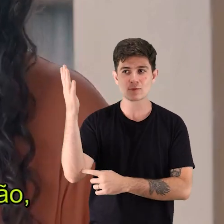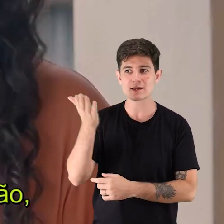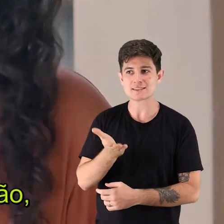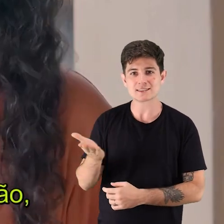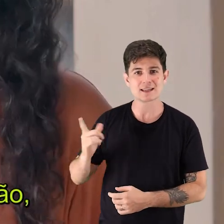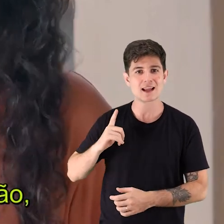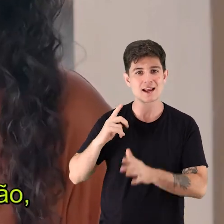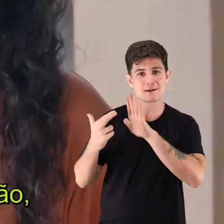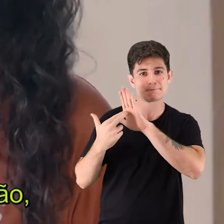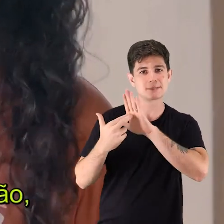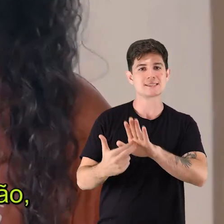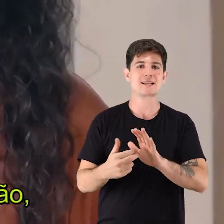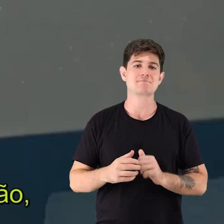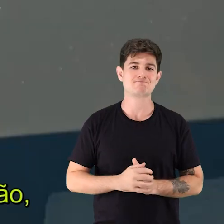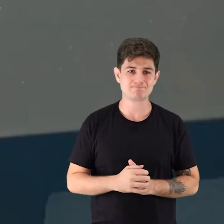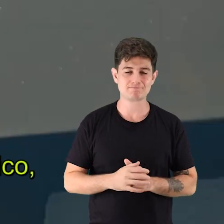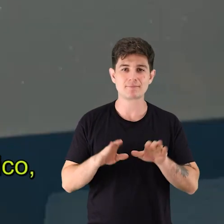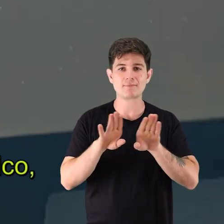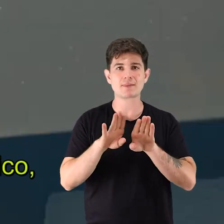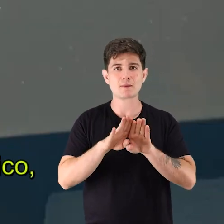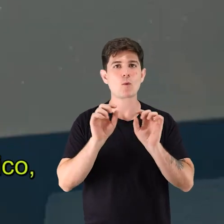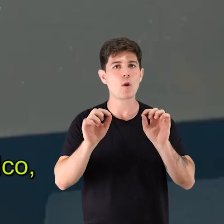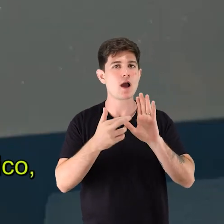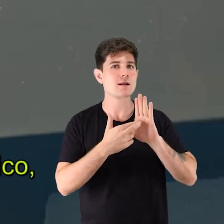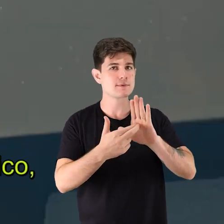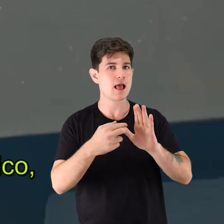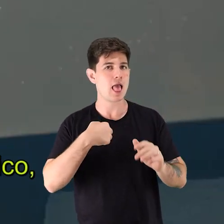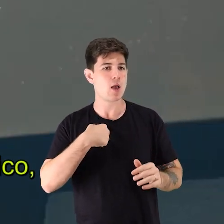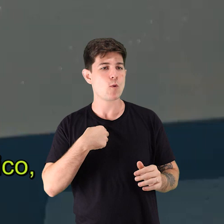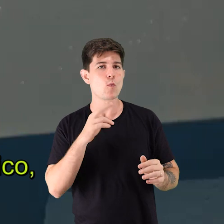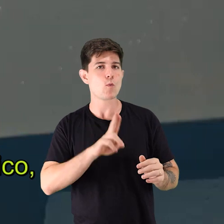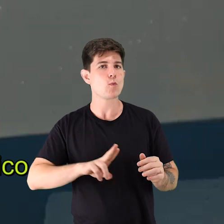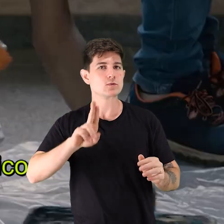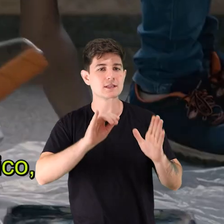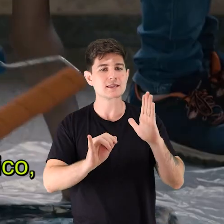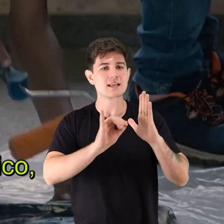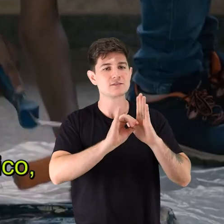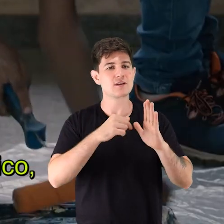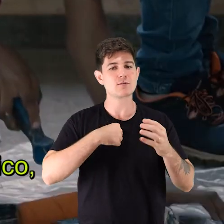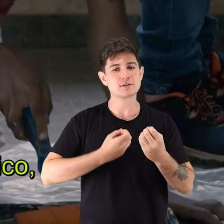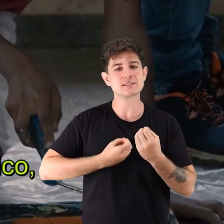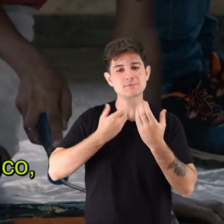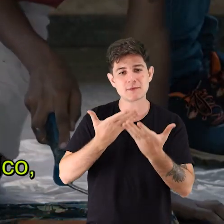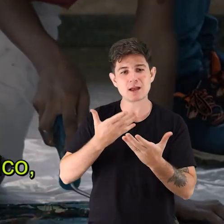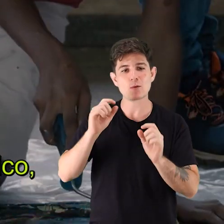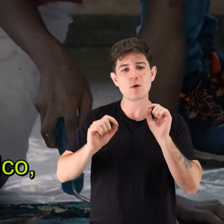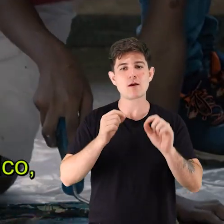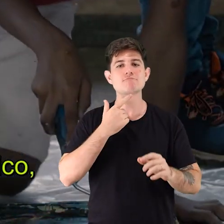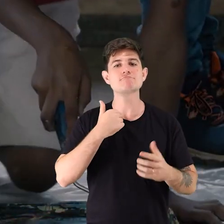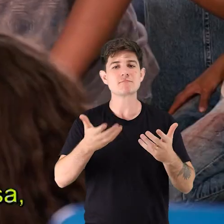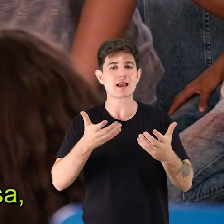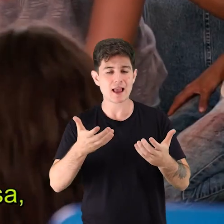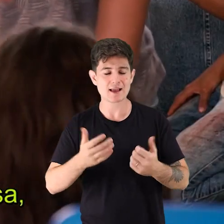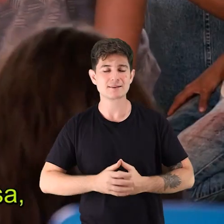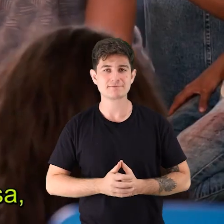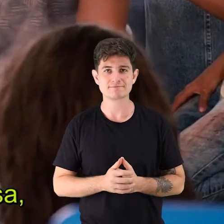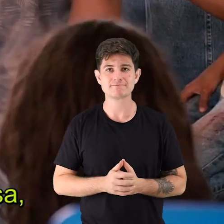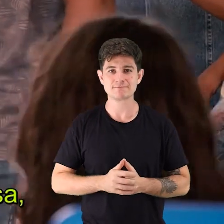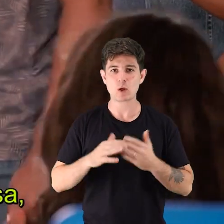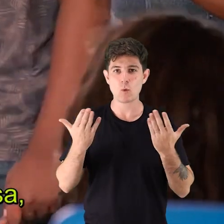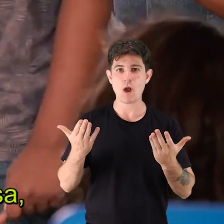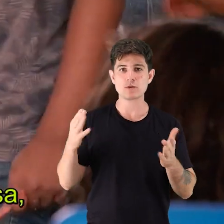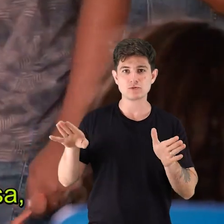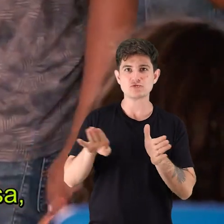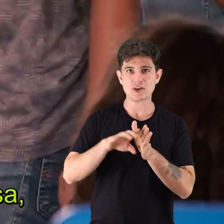representado na natureza da região, o ser representado no que eu me identifico, no que eu quero me expressar. Então,